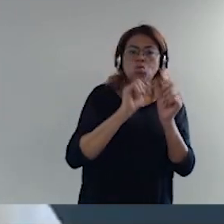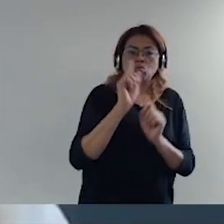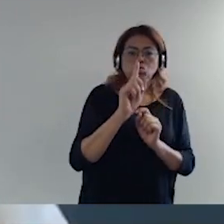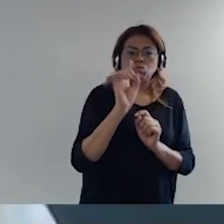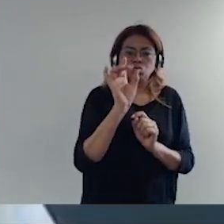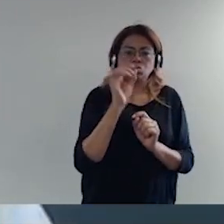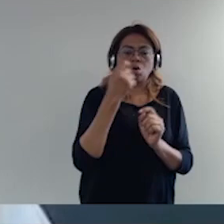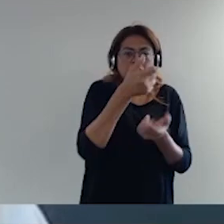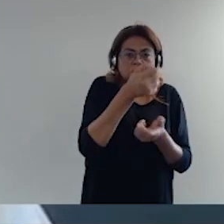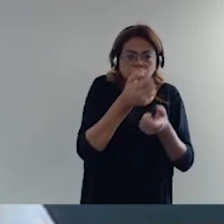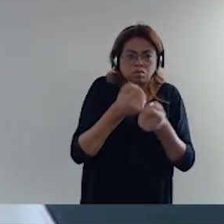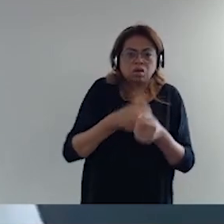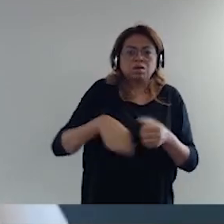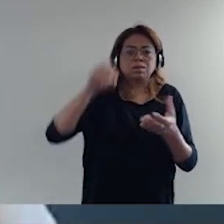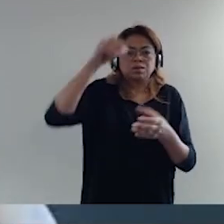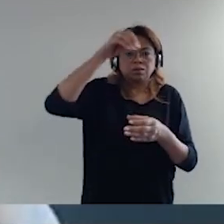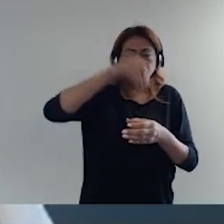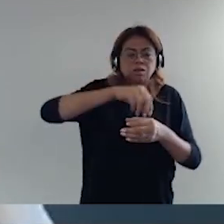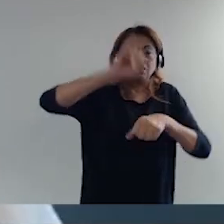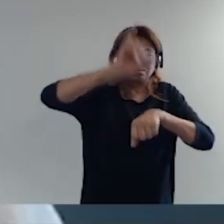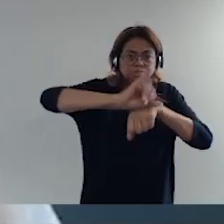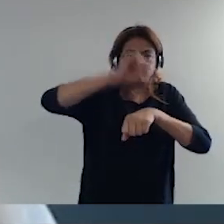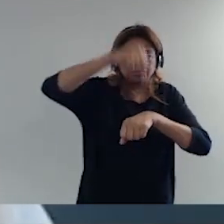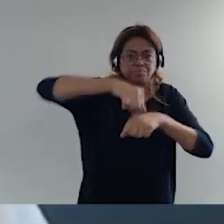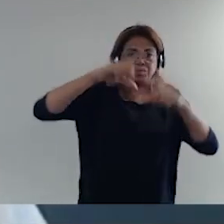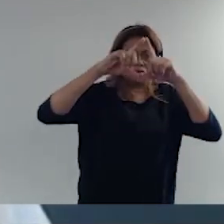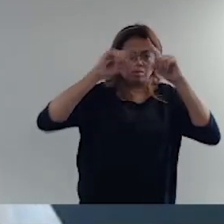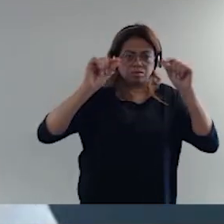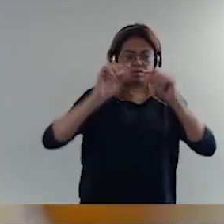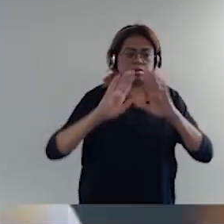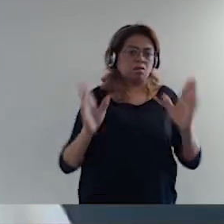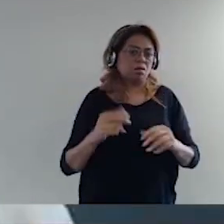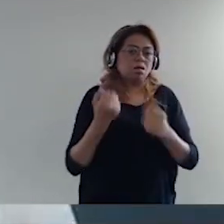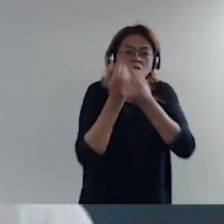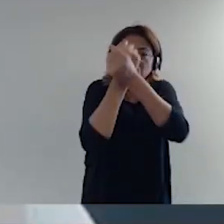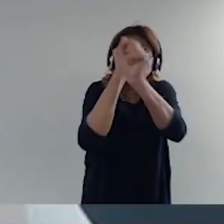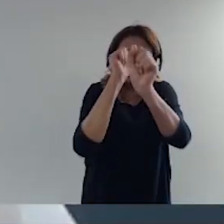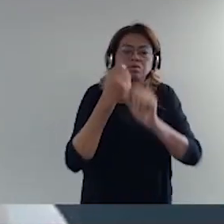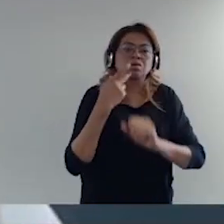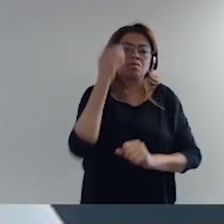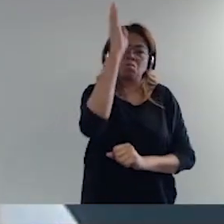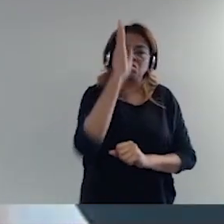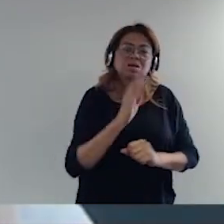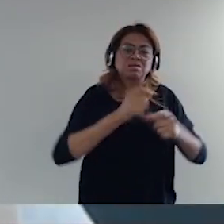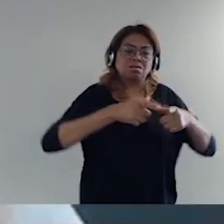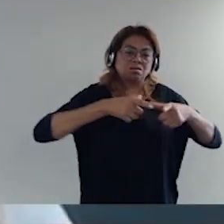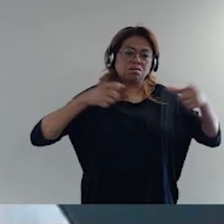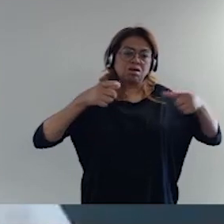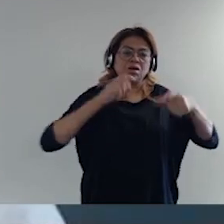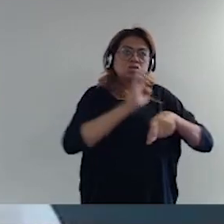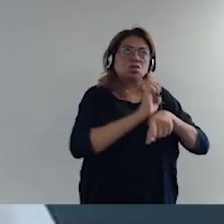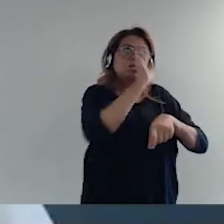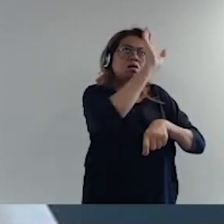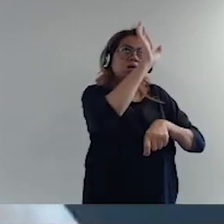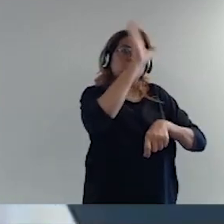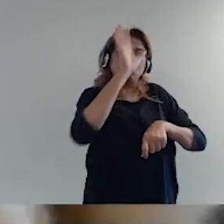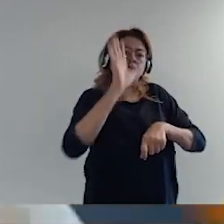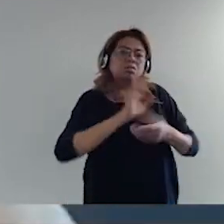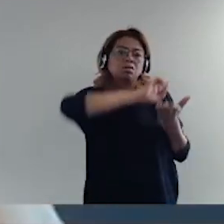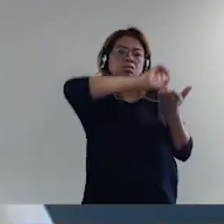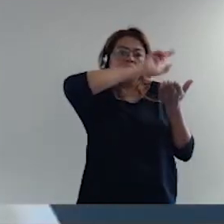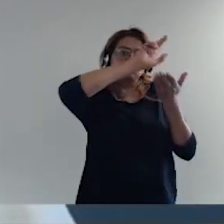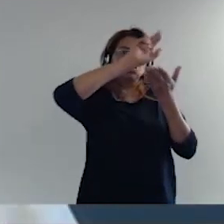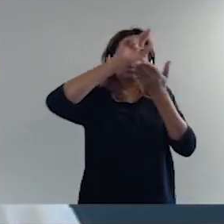controles de Brasília. É impossível um Brasil tão grande, com tantas peculiaridades, com